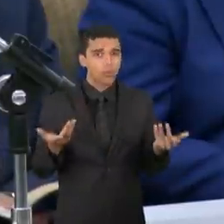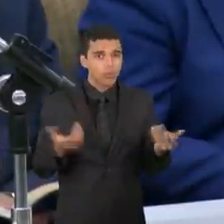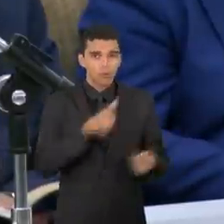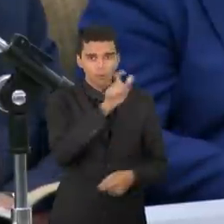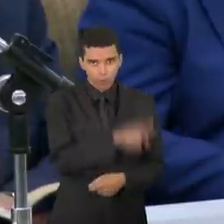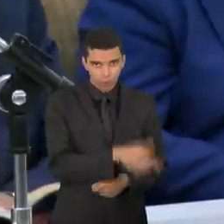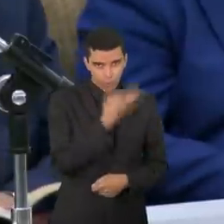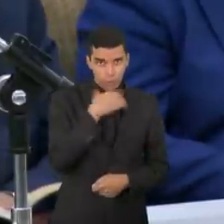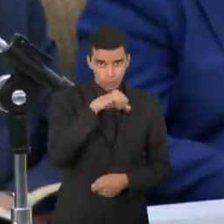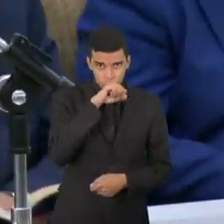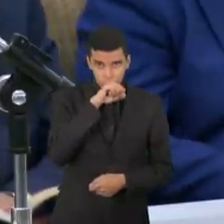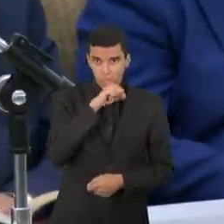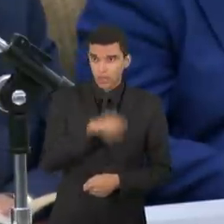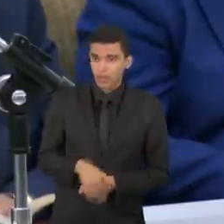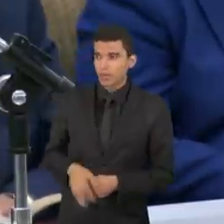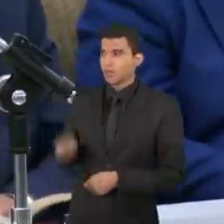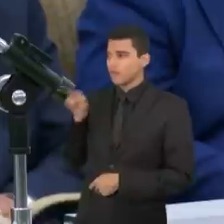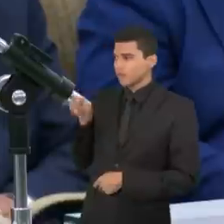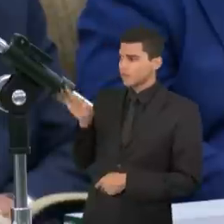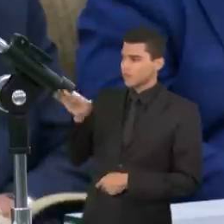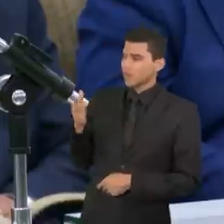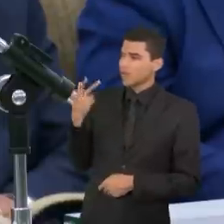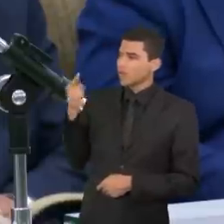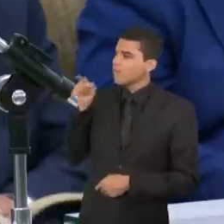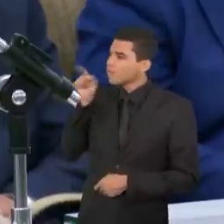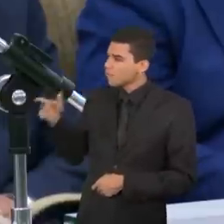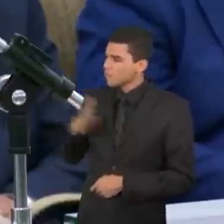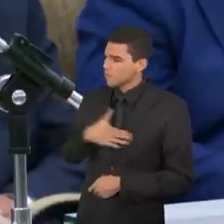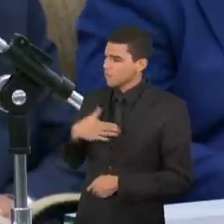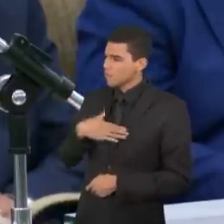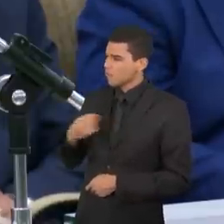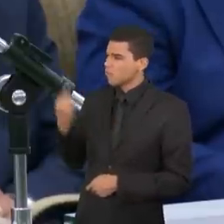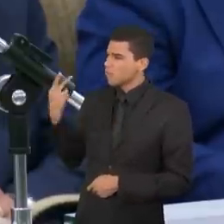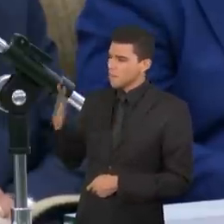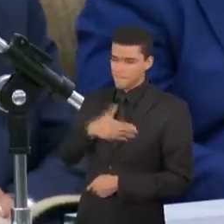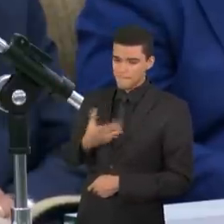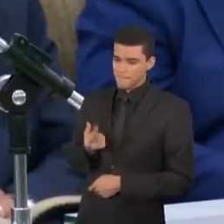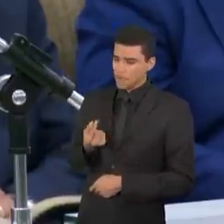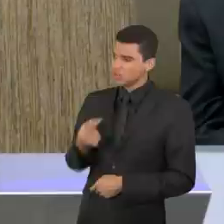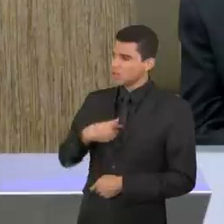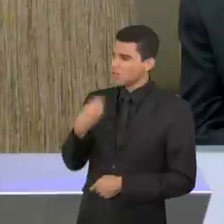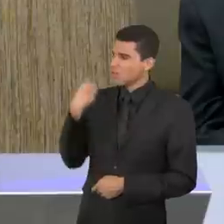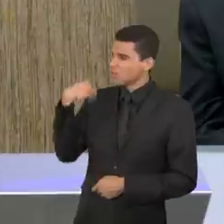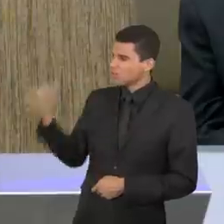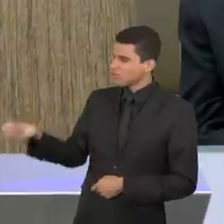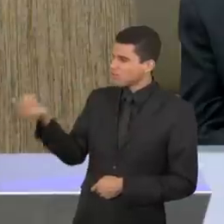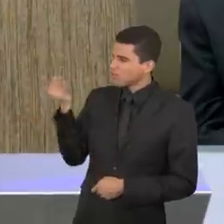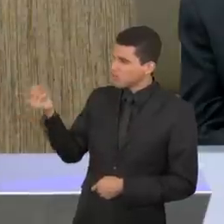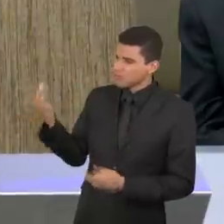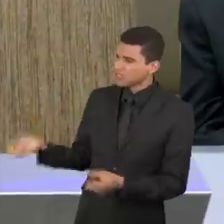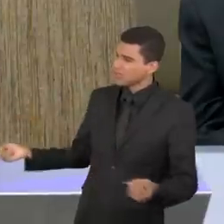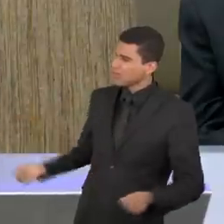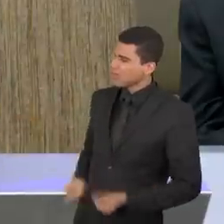do pai, mas o coração do pai era cheio de compaixão.